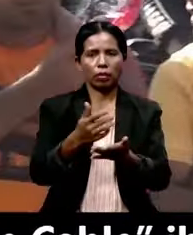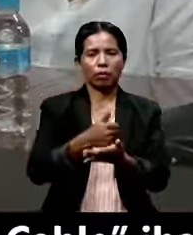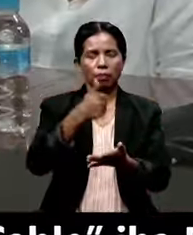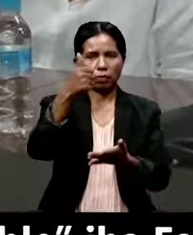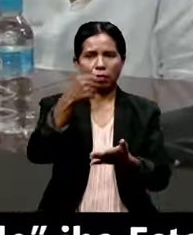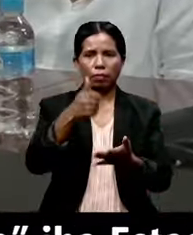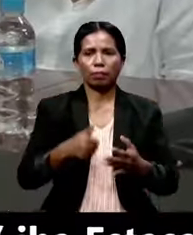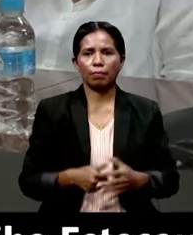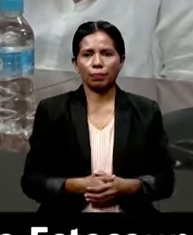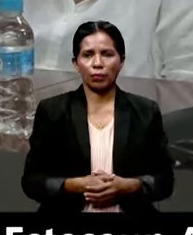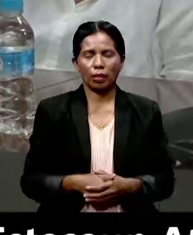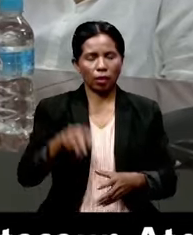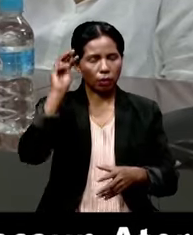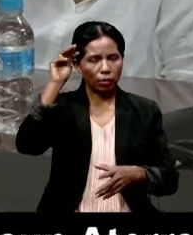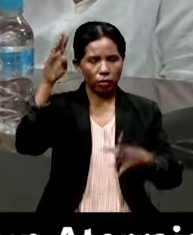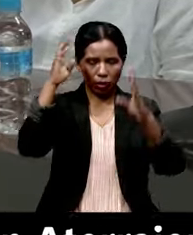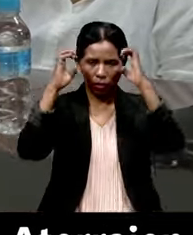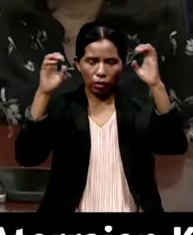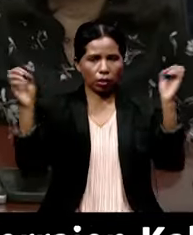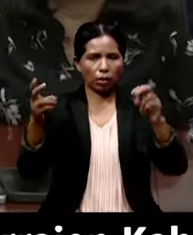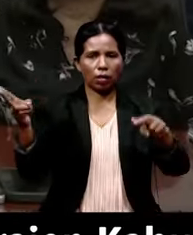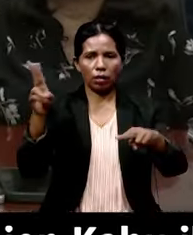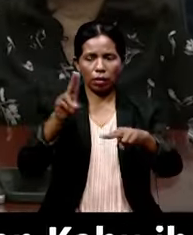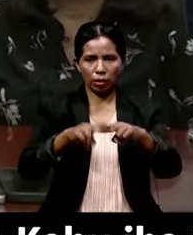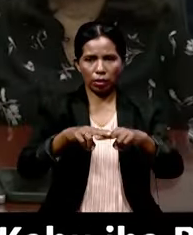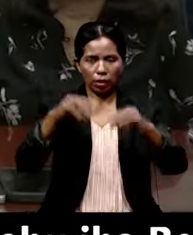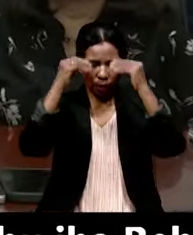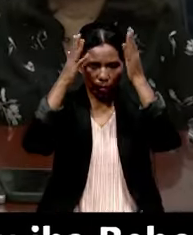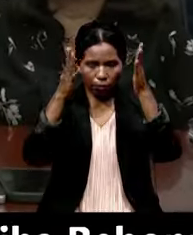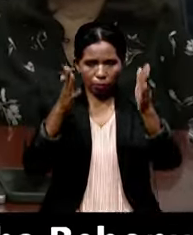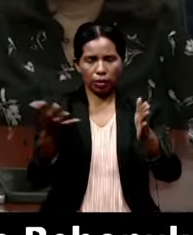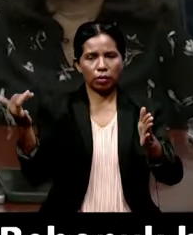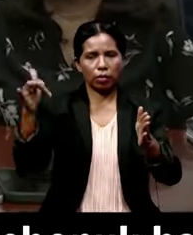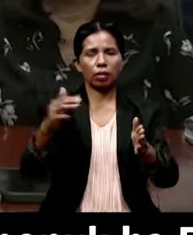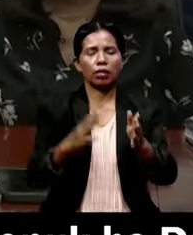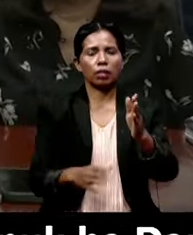Unanimidade. Antes, nem Ministério da Educação, lá estende ex-professor contratado e a